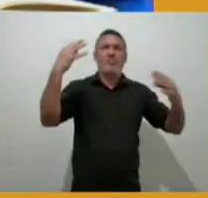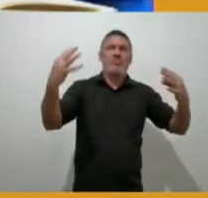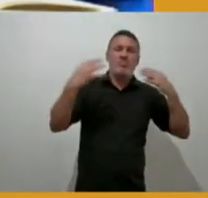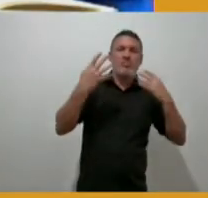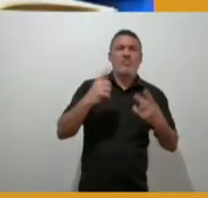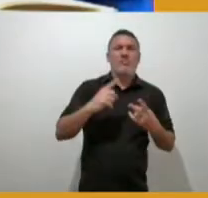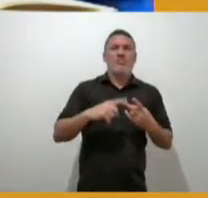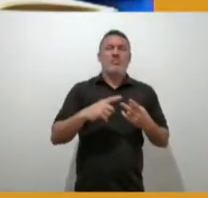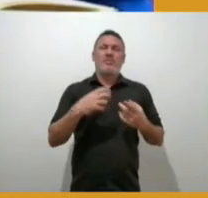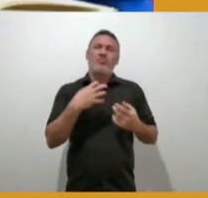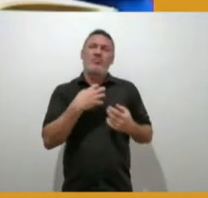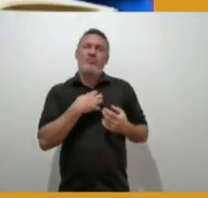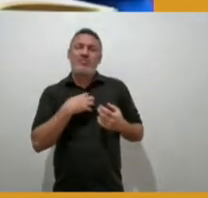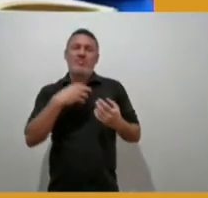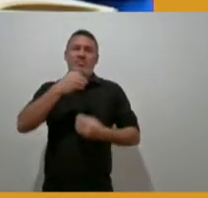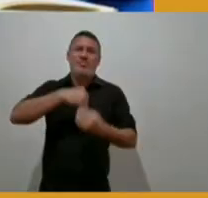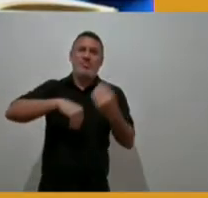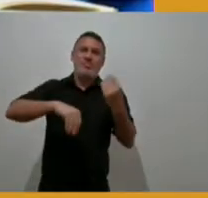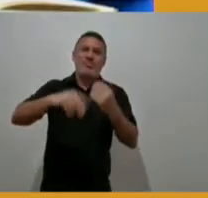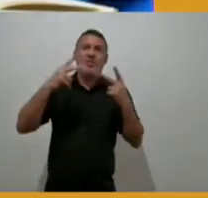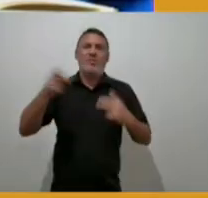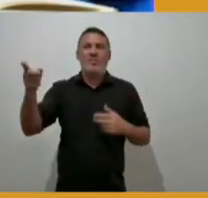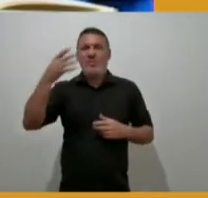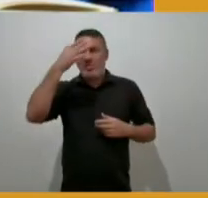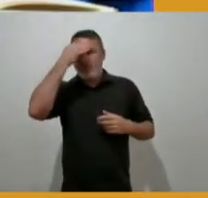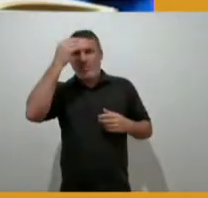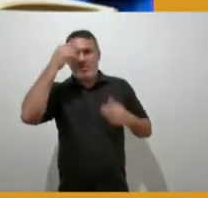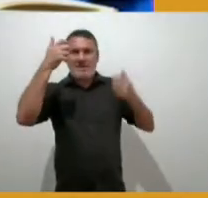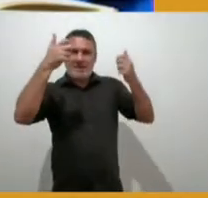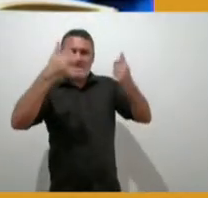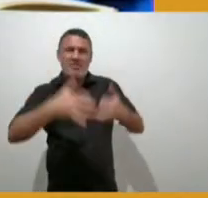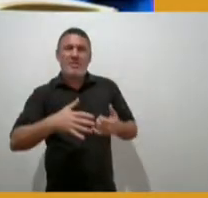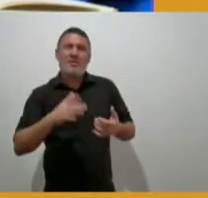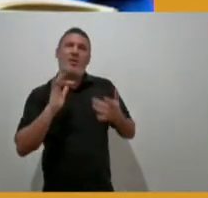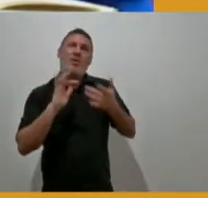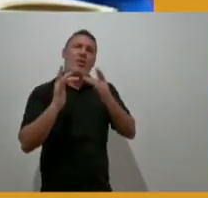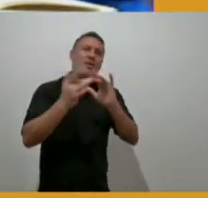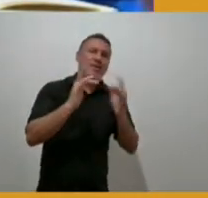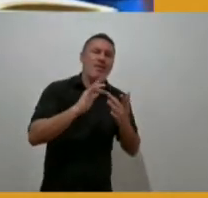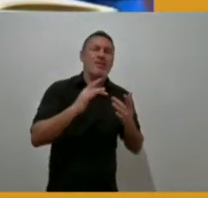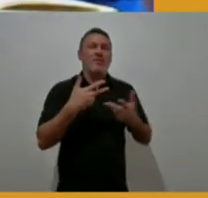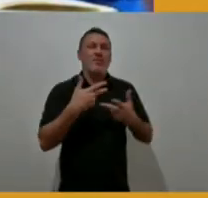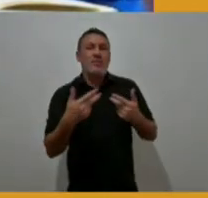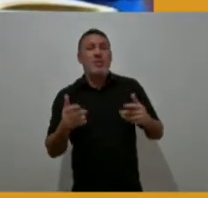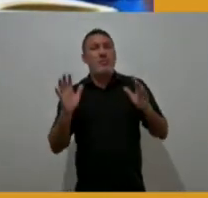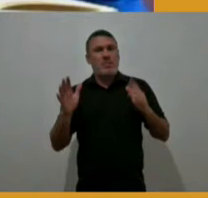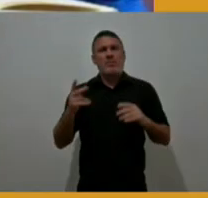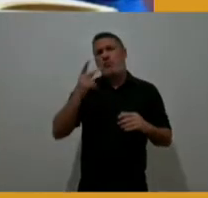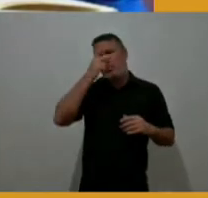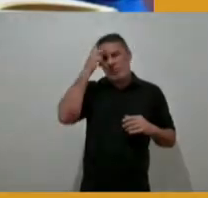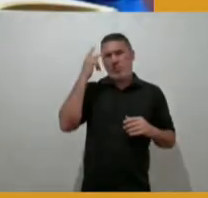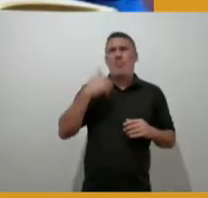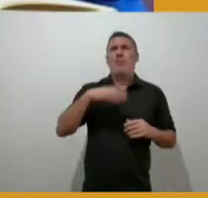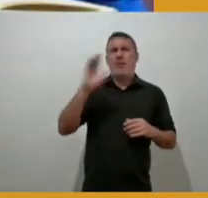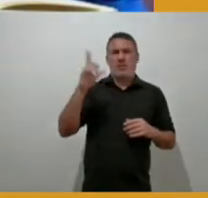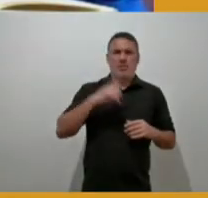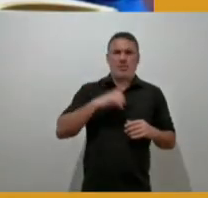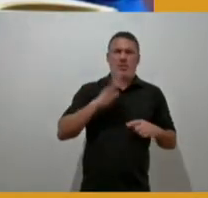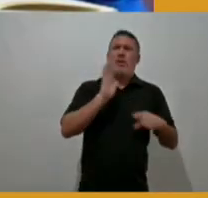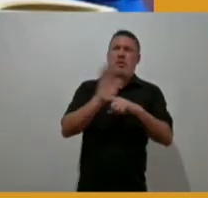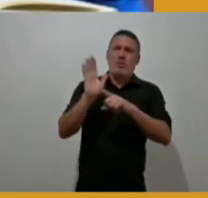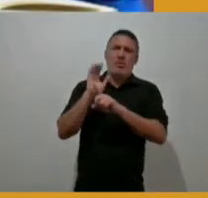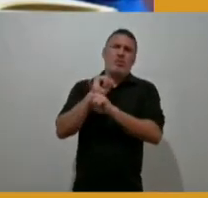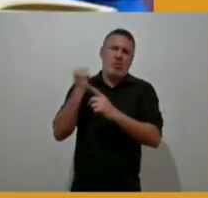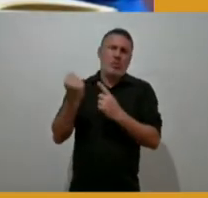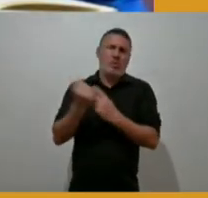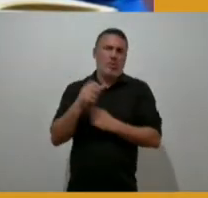que o governador acabou de mencionar agora, mas muita gente hoje tem dado uma contribuição tremenda à sociedade, e nós vimos isso agora